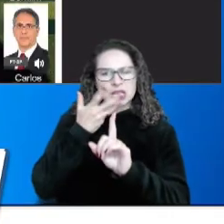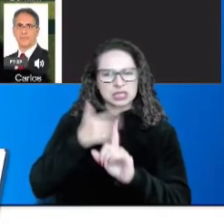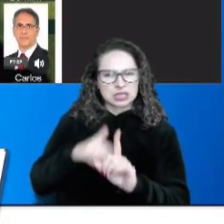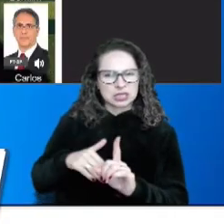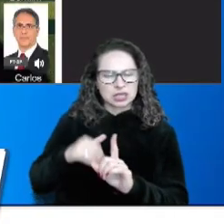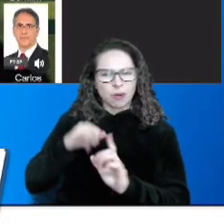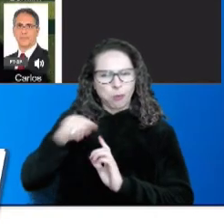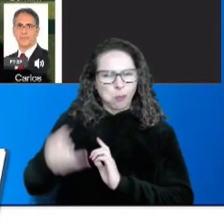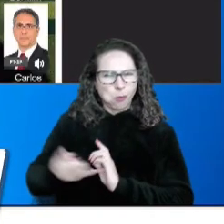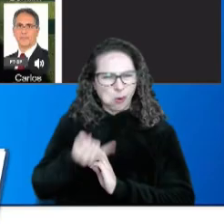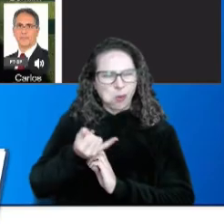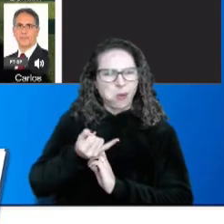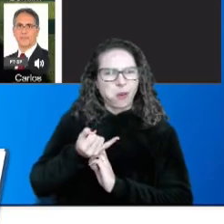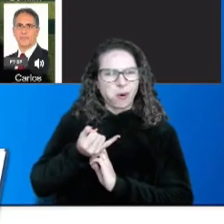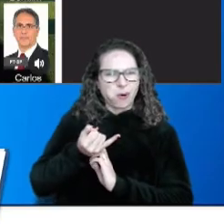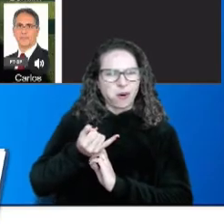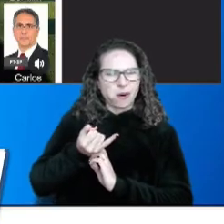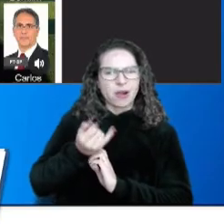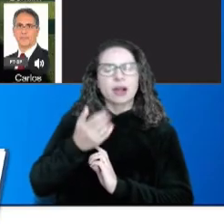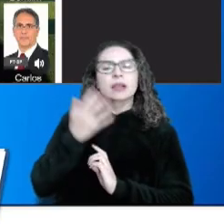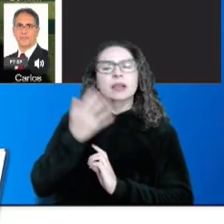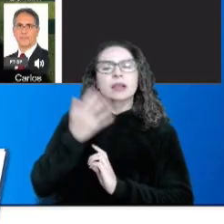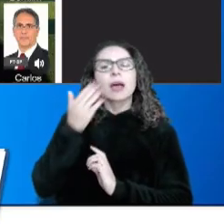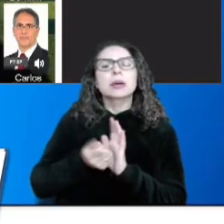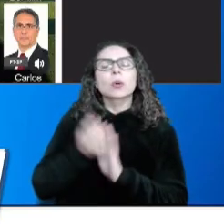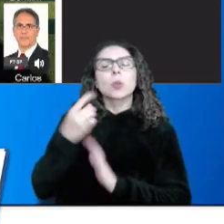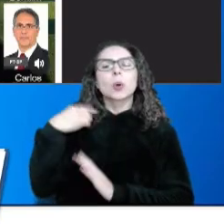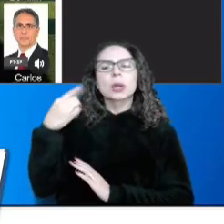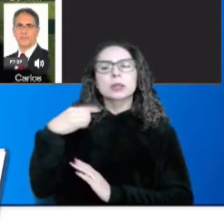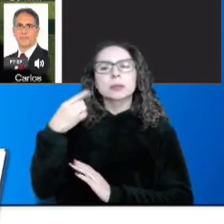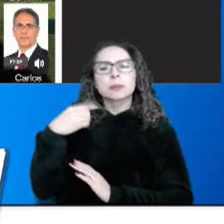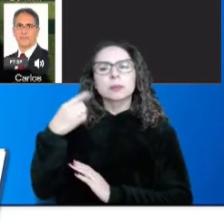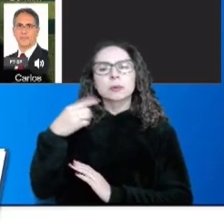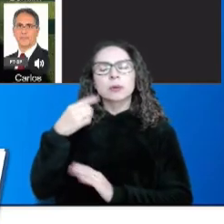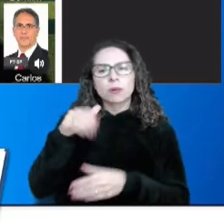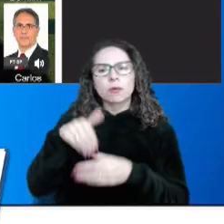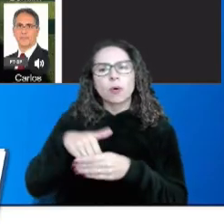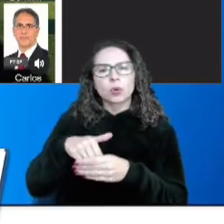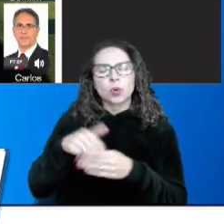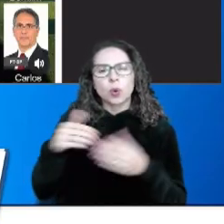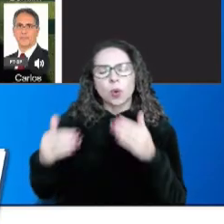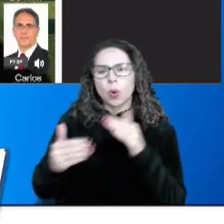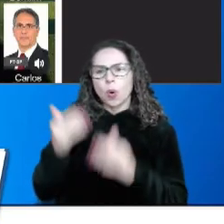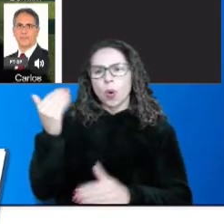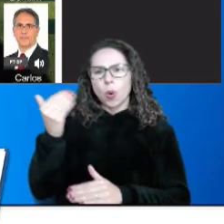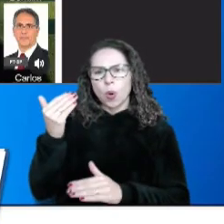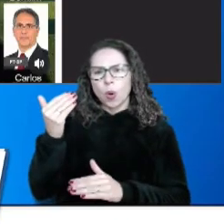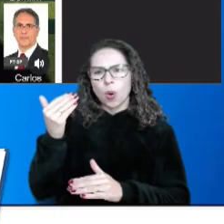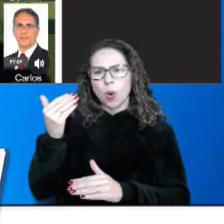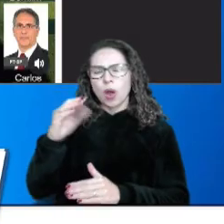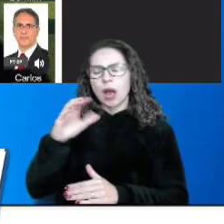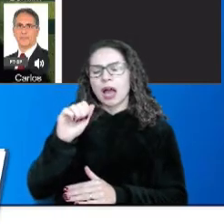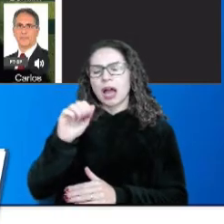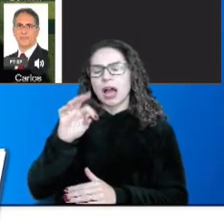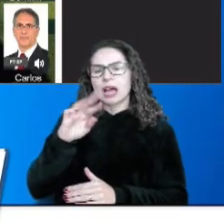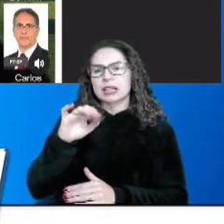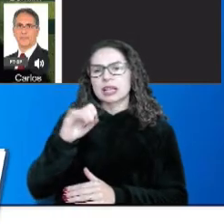Vocês sabem quantos deputados votaram contra a castração química?